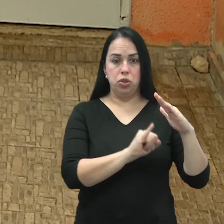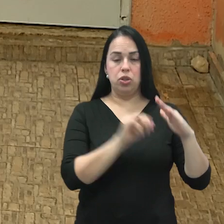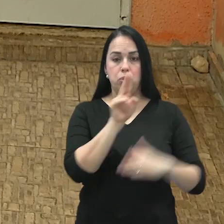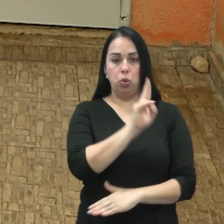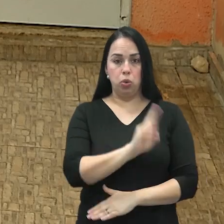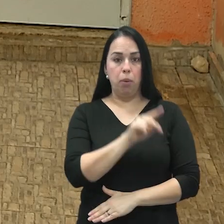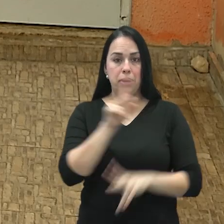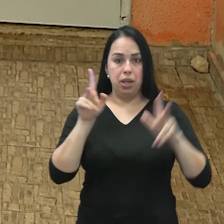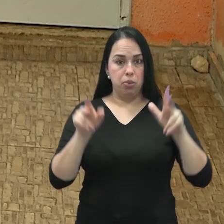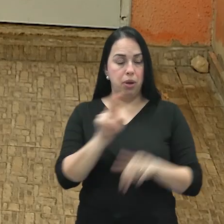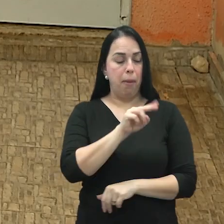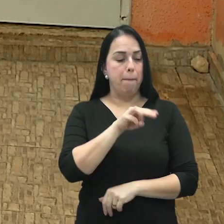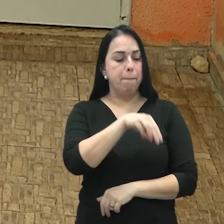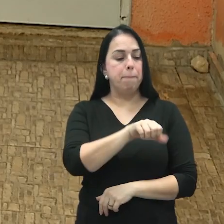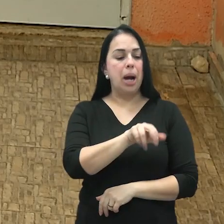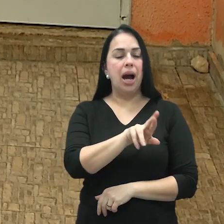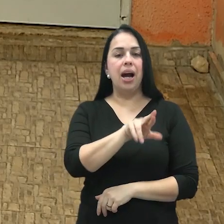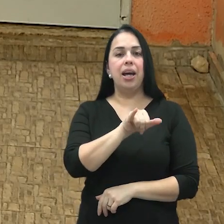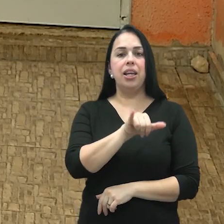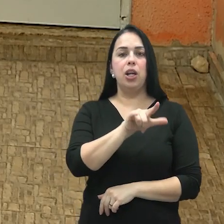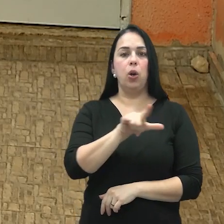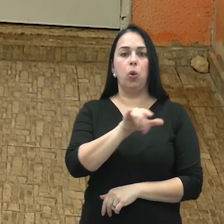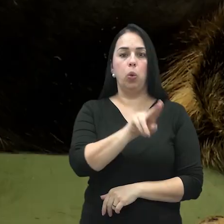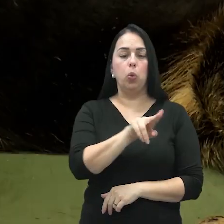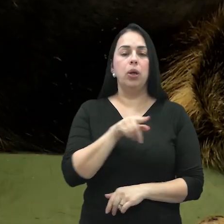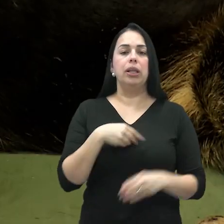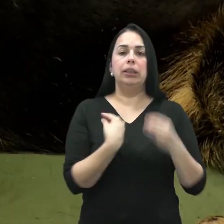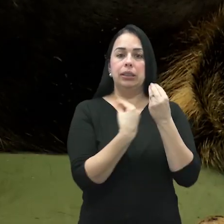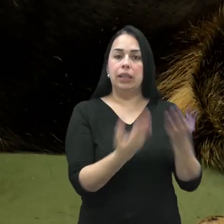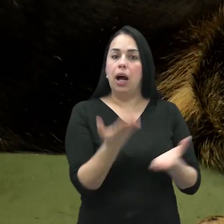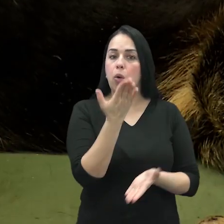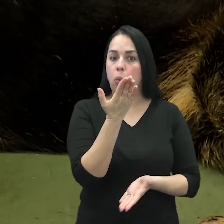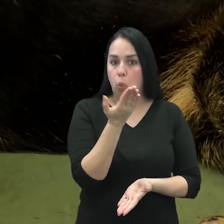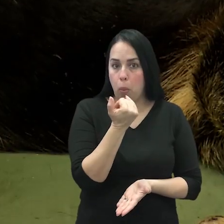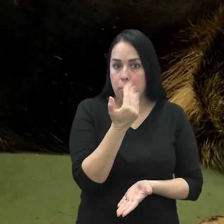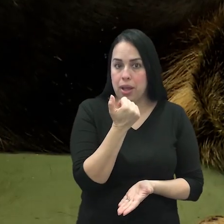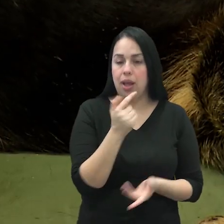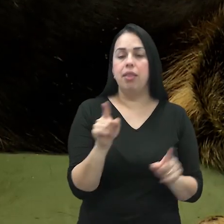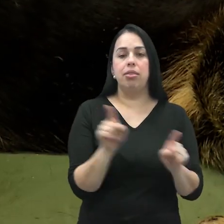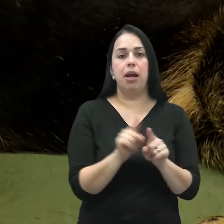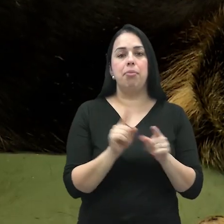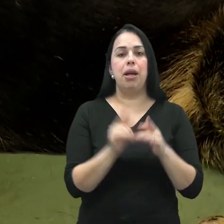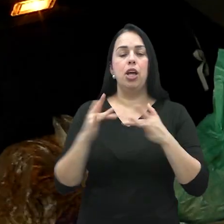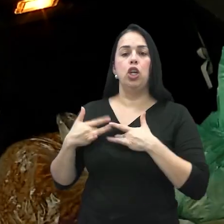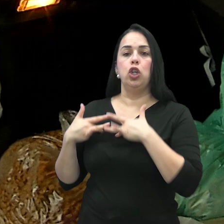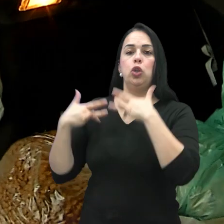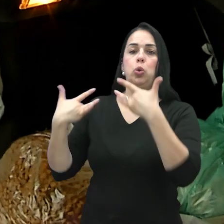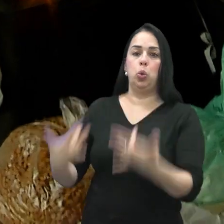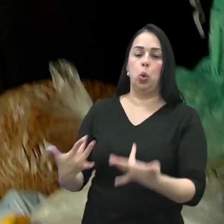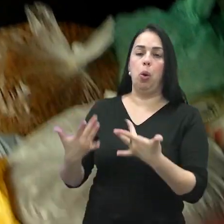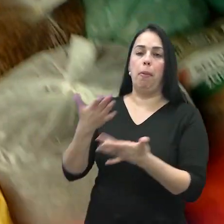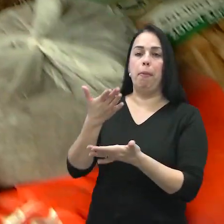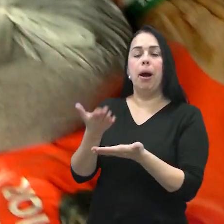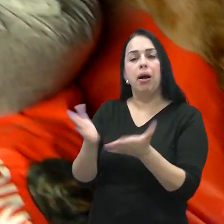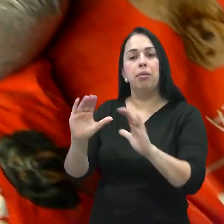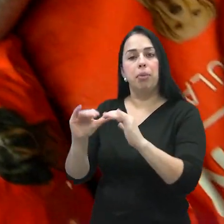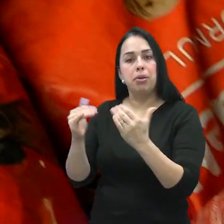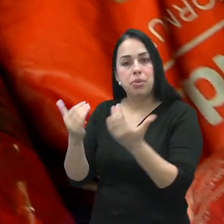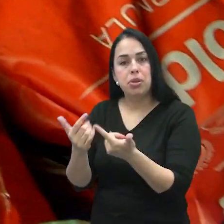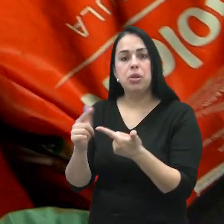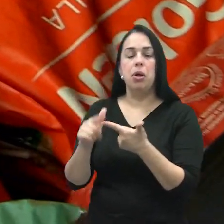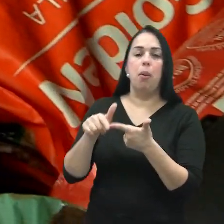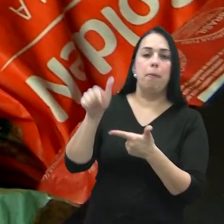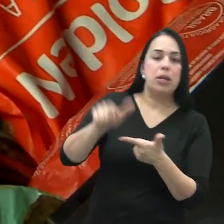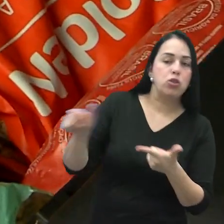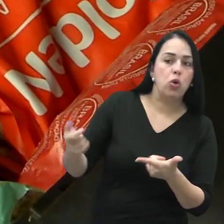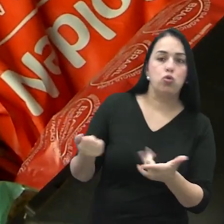O instituto que leva o nome dela, Marilu Godoy, além de alimentar os pets resgatados, também doa ração para